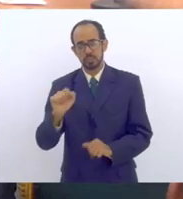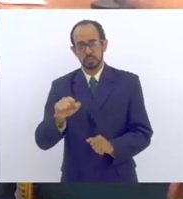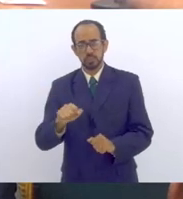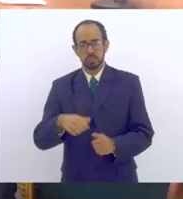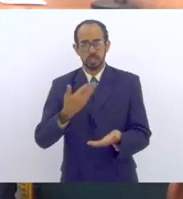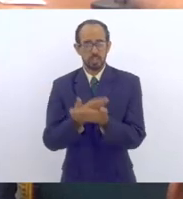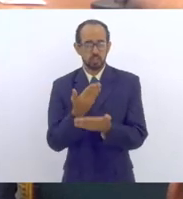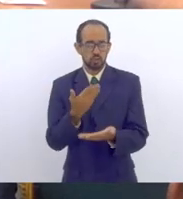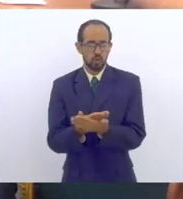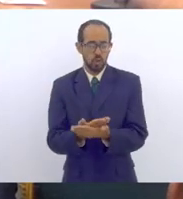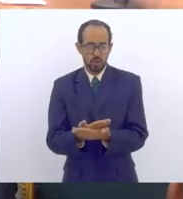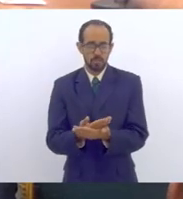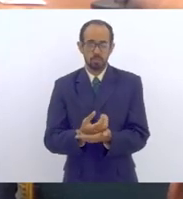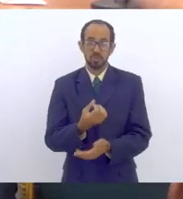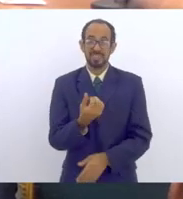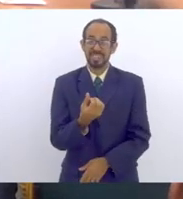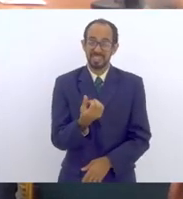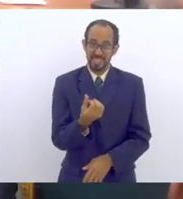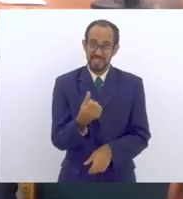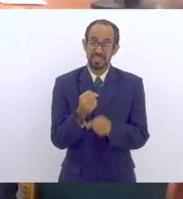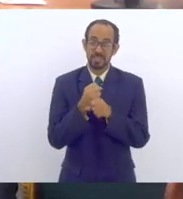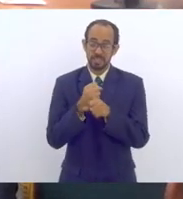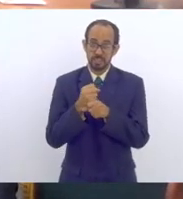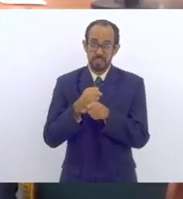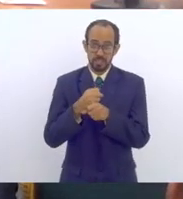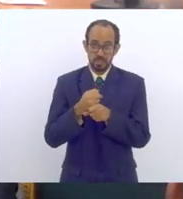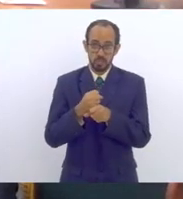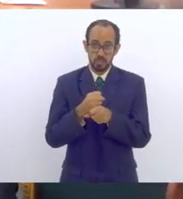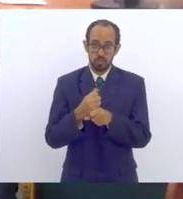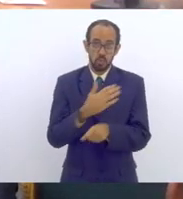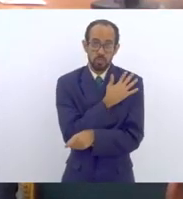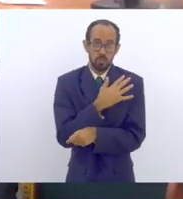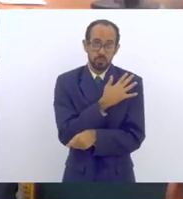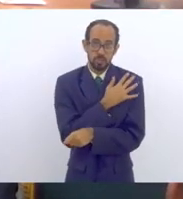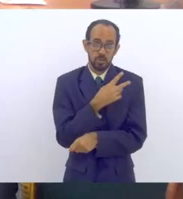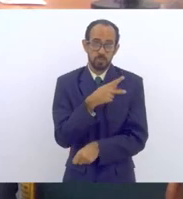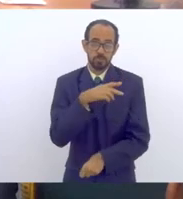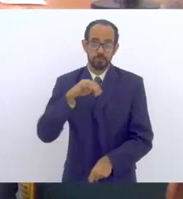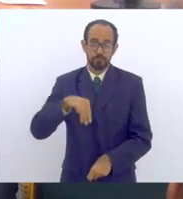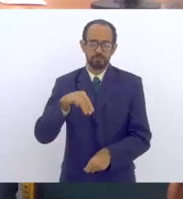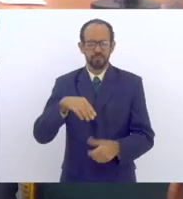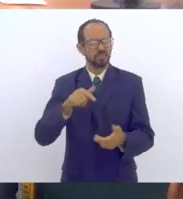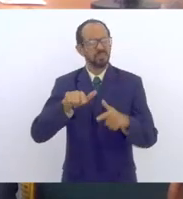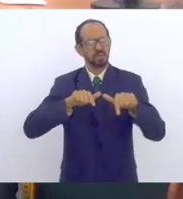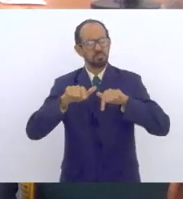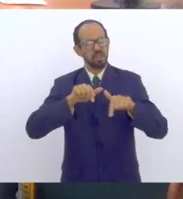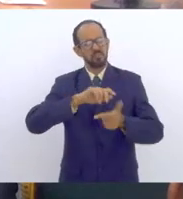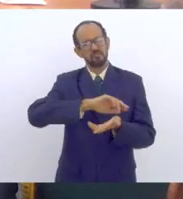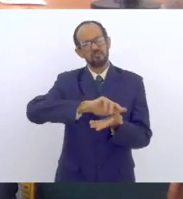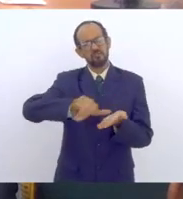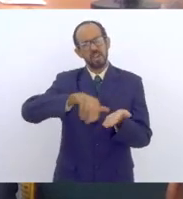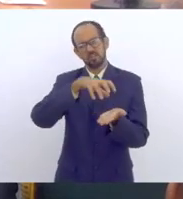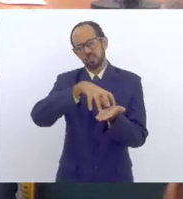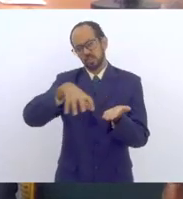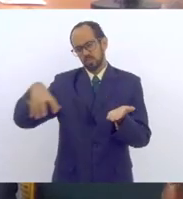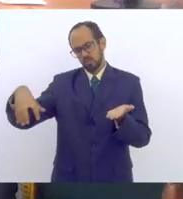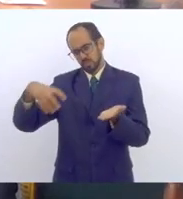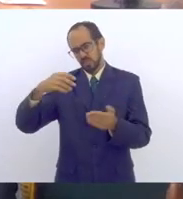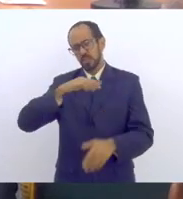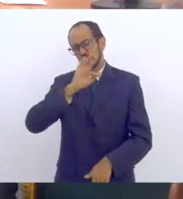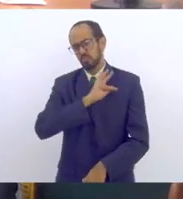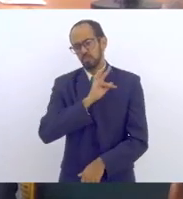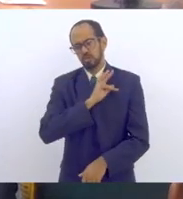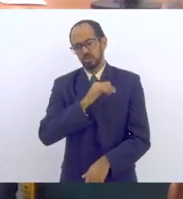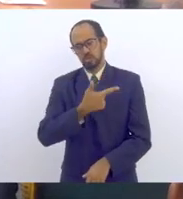16 anos como oficial da Polícia Militar passou por diversos batalhões batalhões em 2022 foi candidato